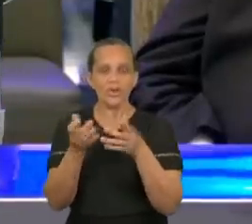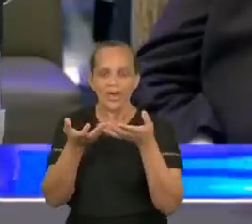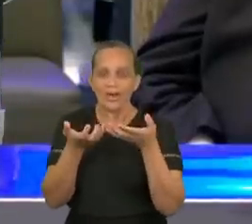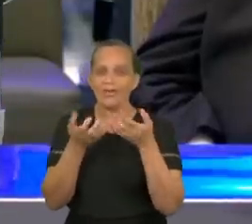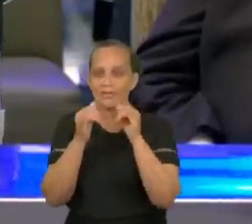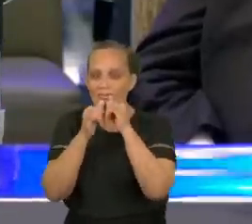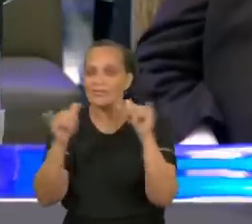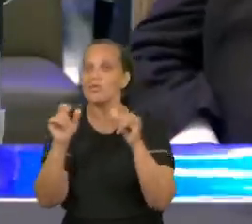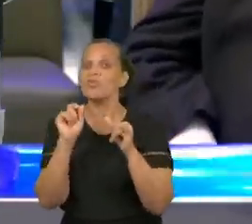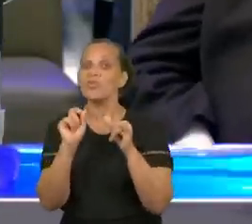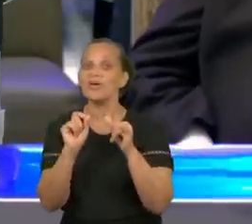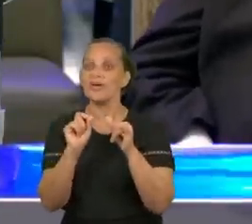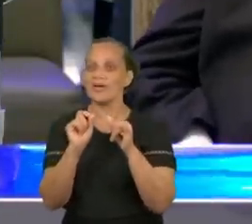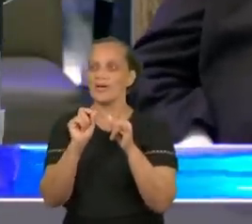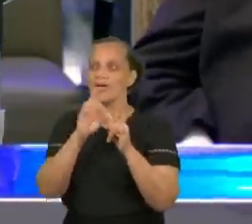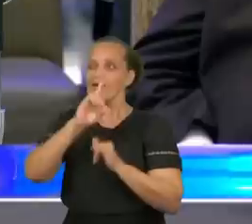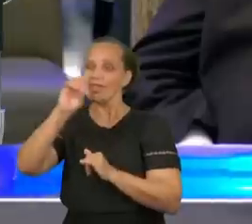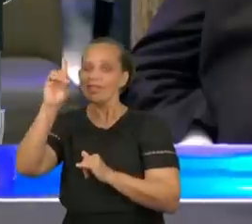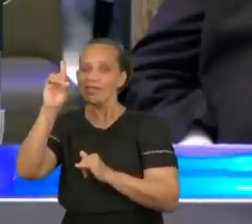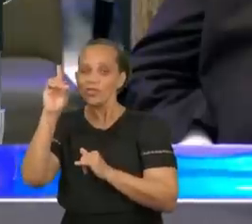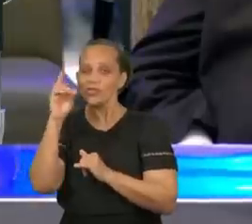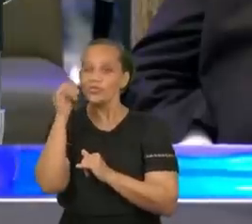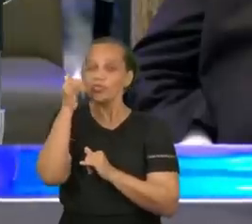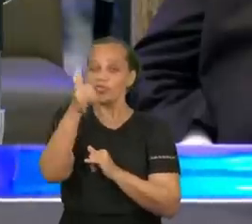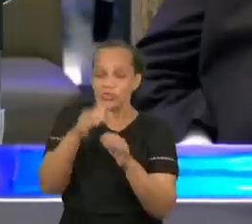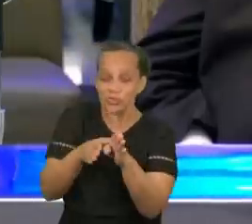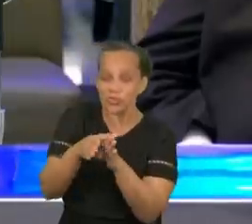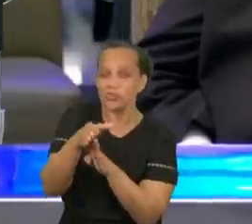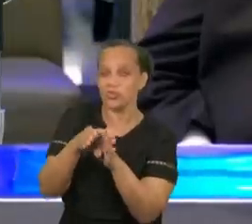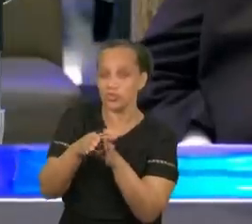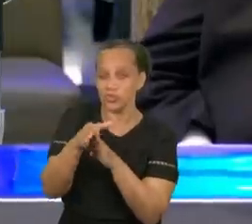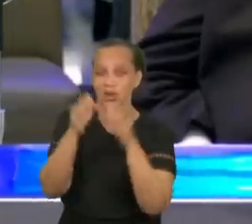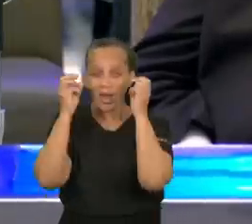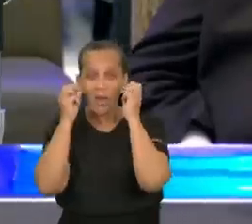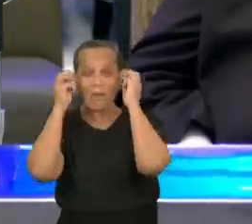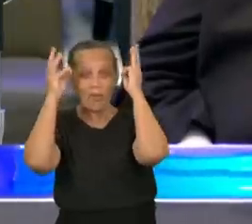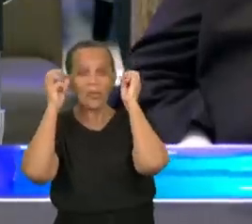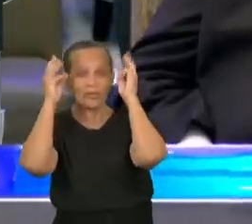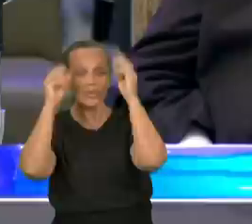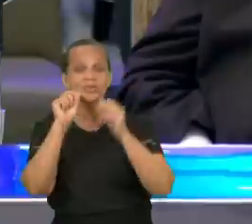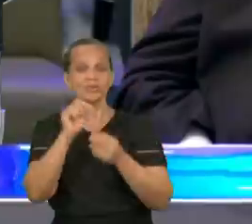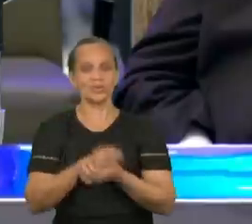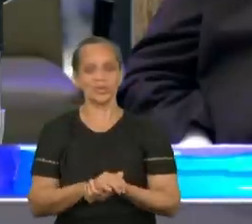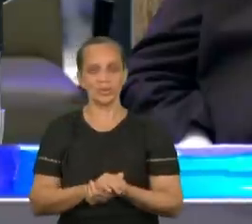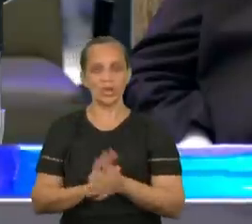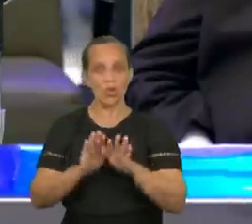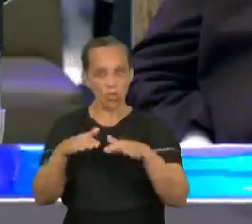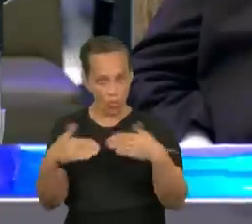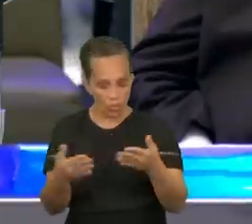a palavra de Deus O Senhor Deus orienta Moisés Capítulo 22 e o Versículo 8 diz assim quando